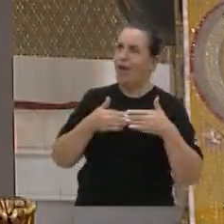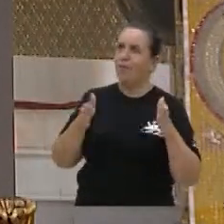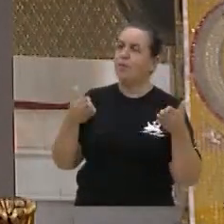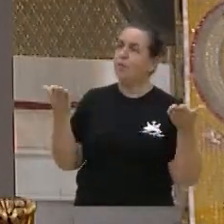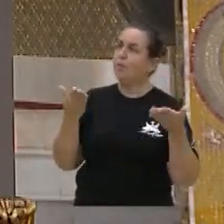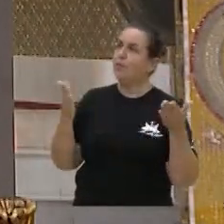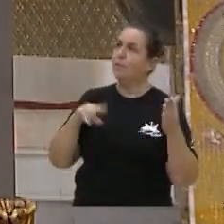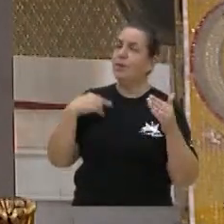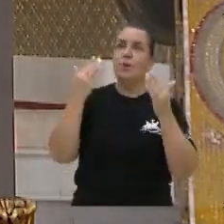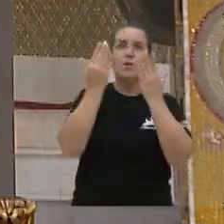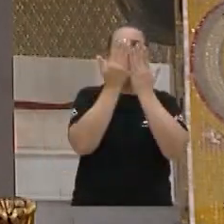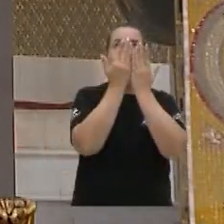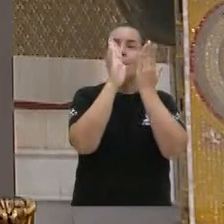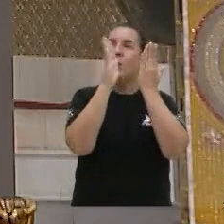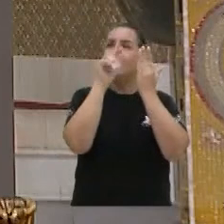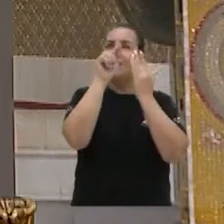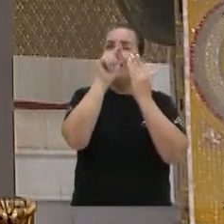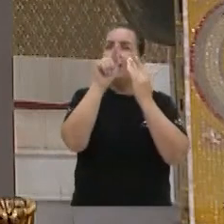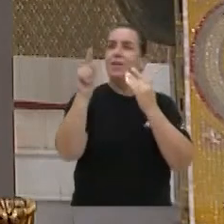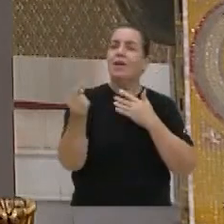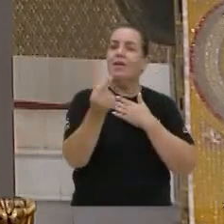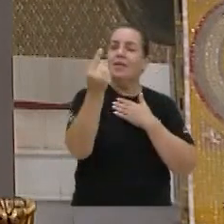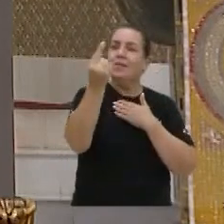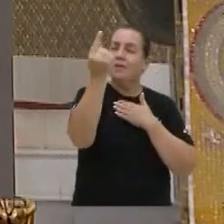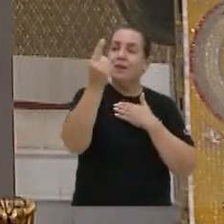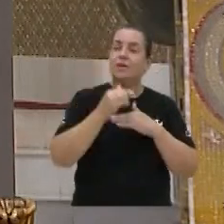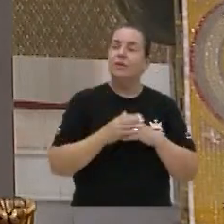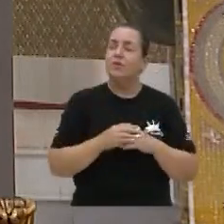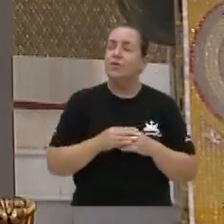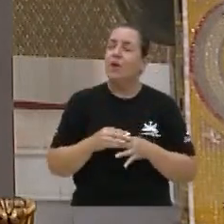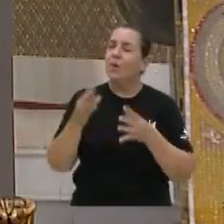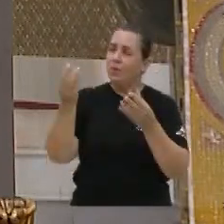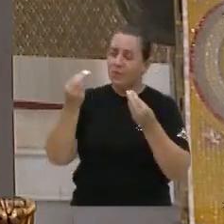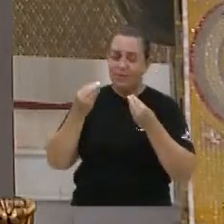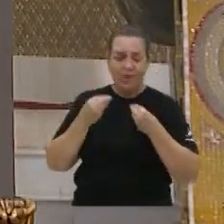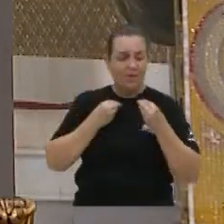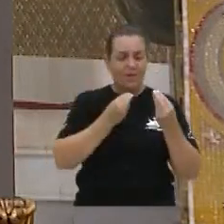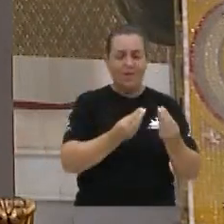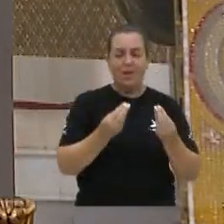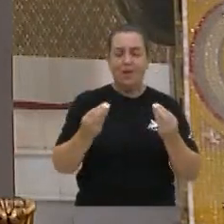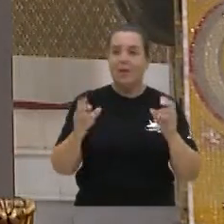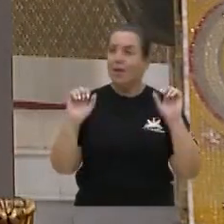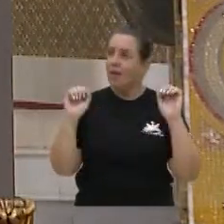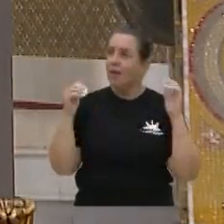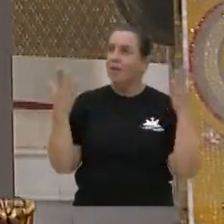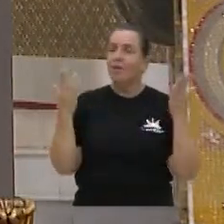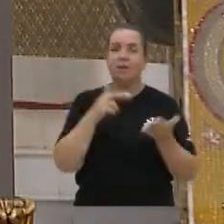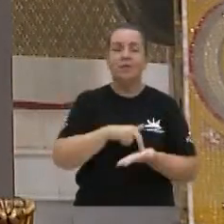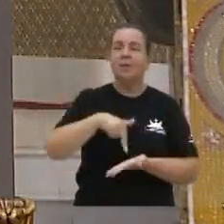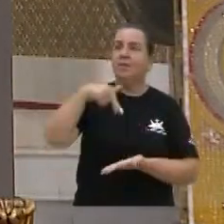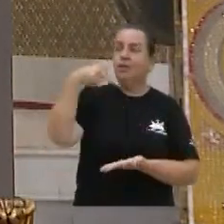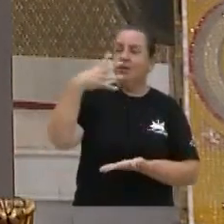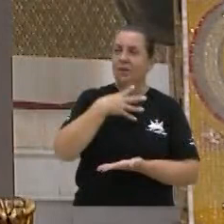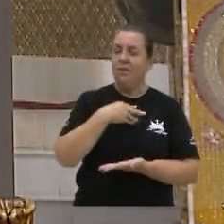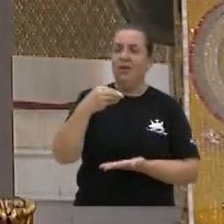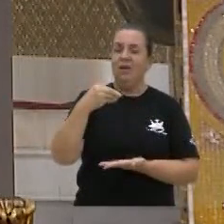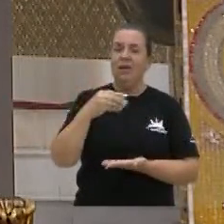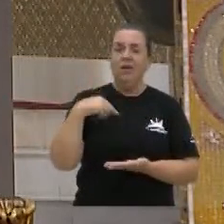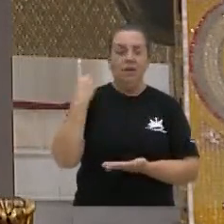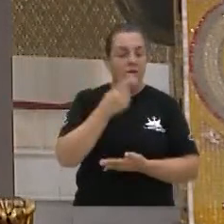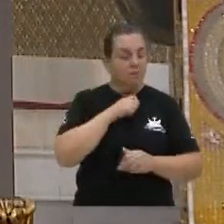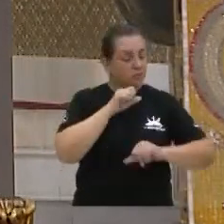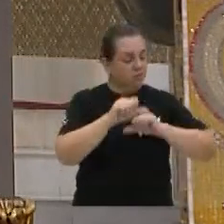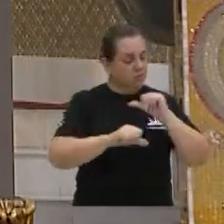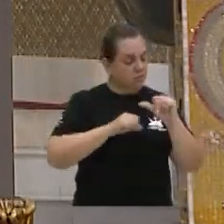as portas da eternidade. Concedei que, celebrando a ressurreição do Senhor,